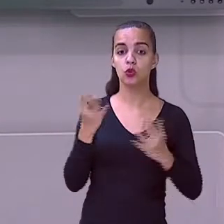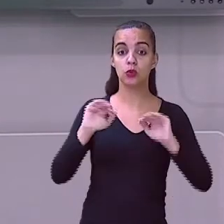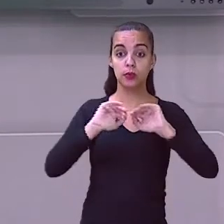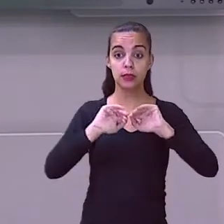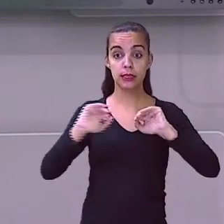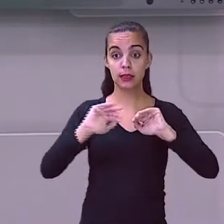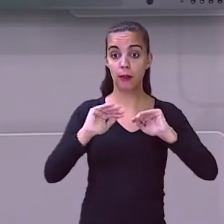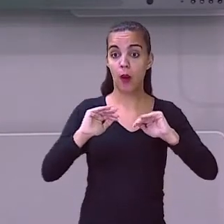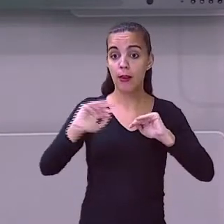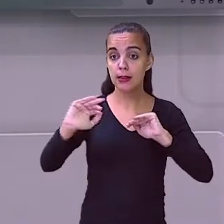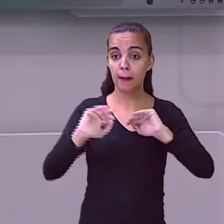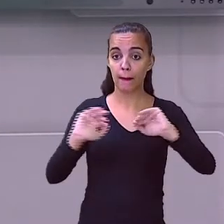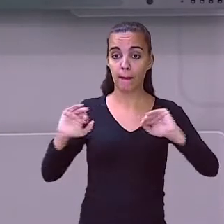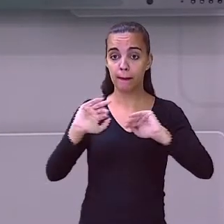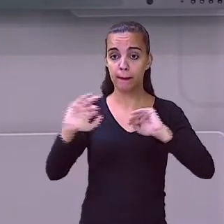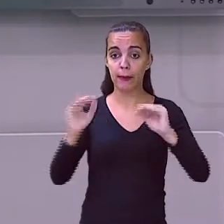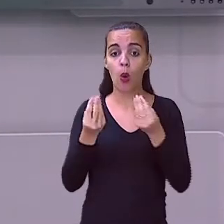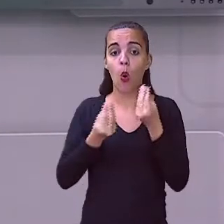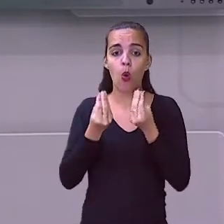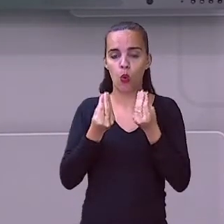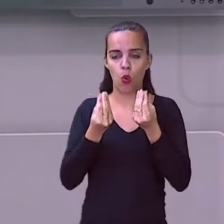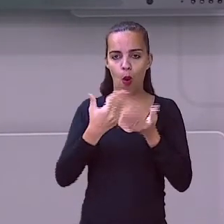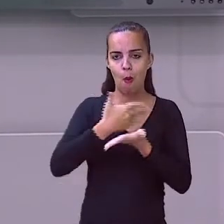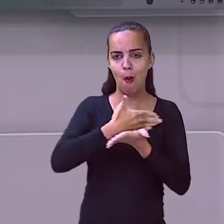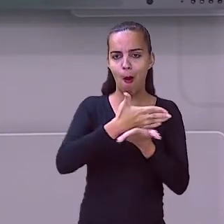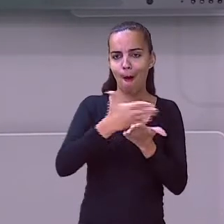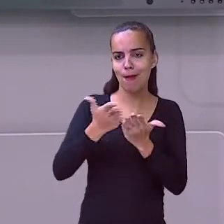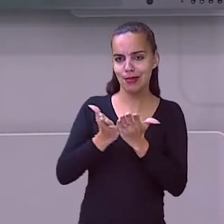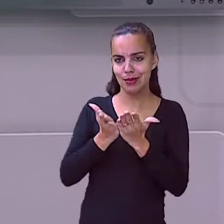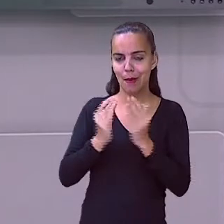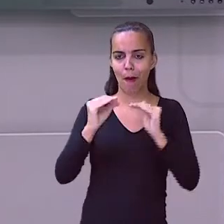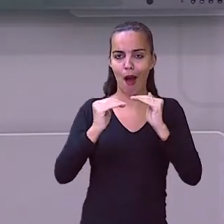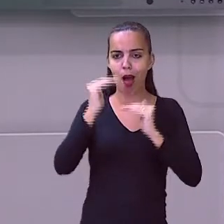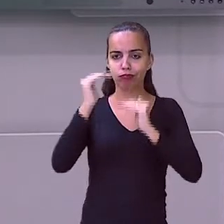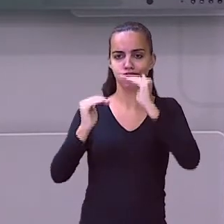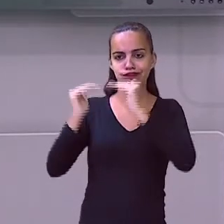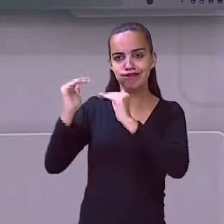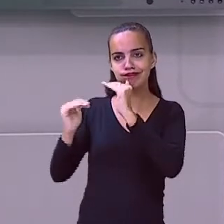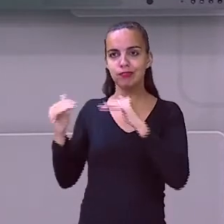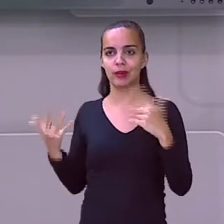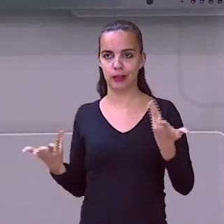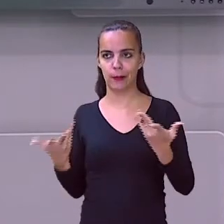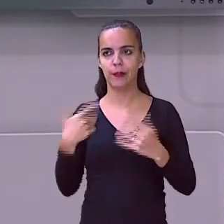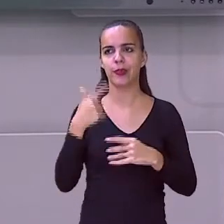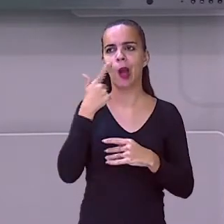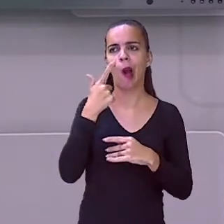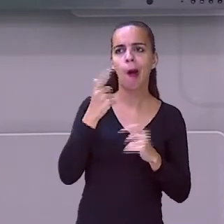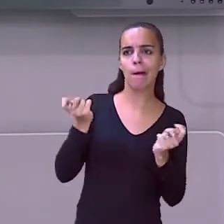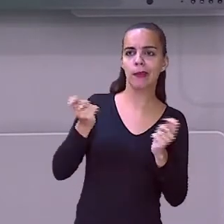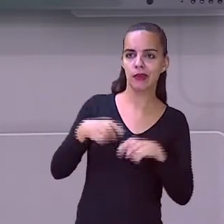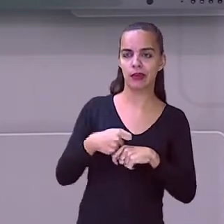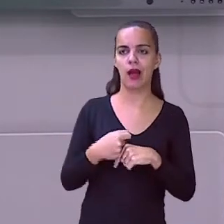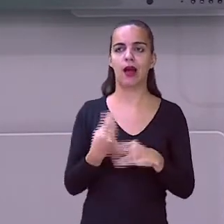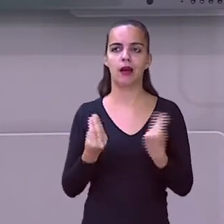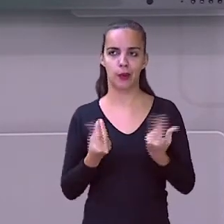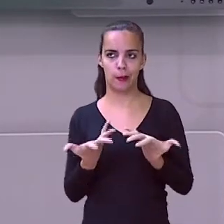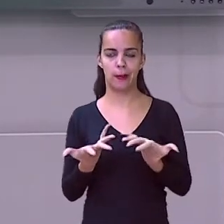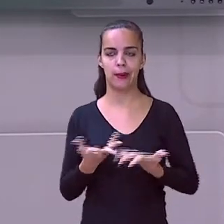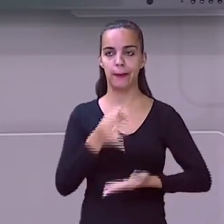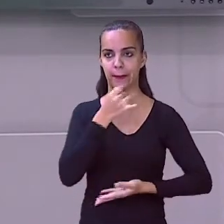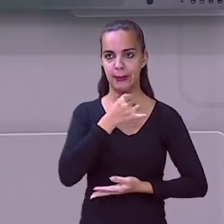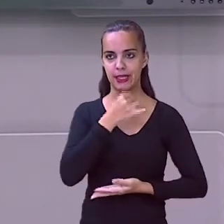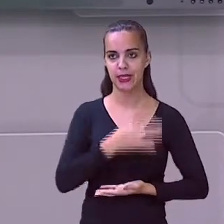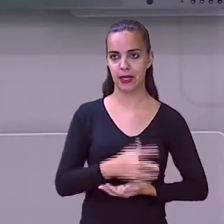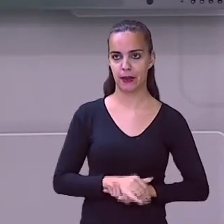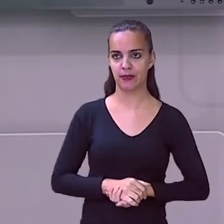os componentes da mistura. Aí vem aquela interrogação ou aquelas